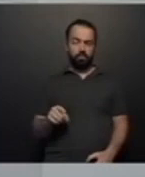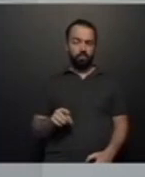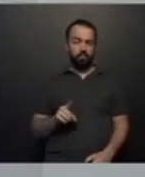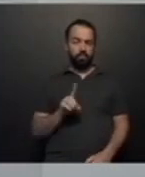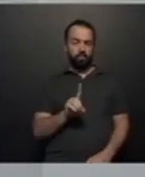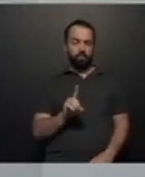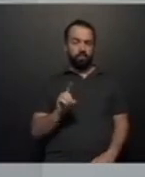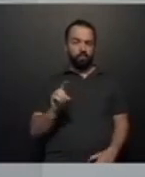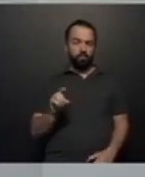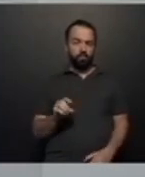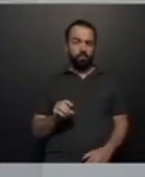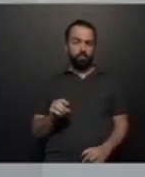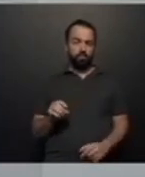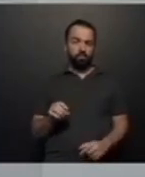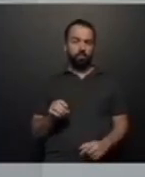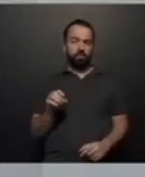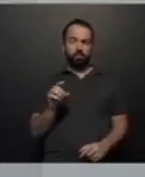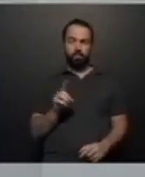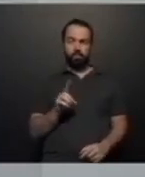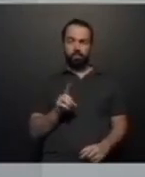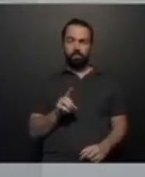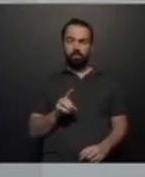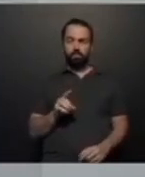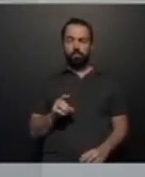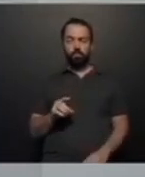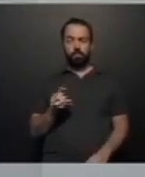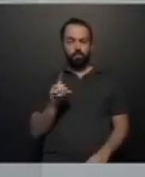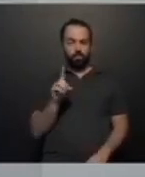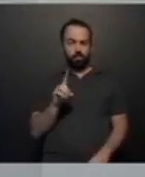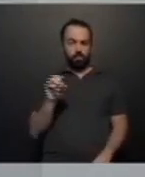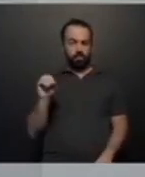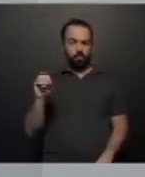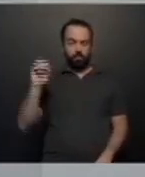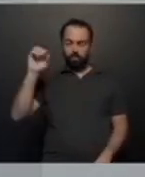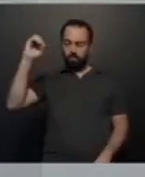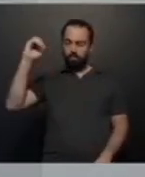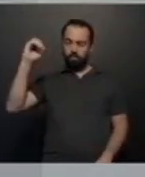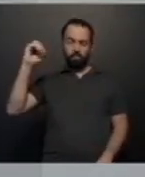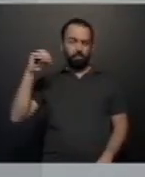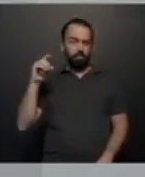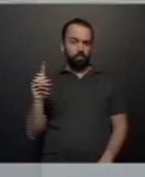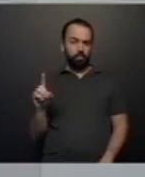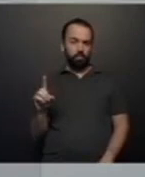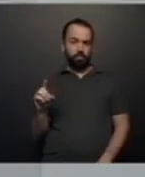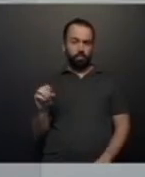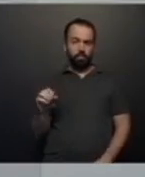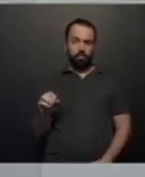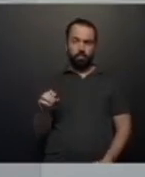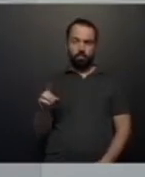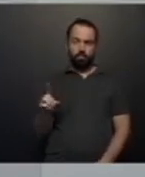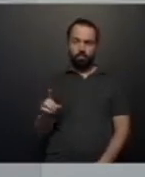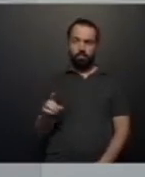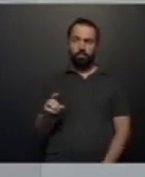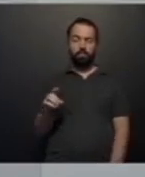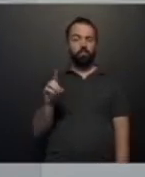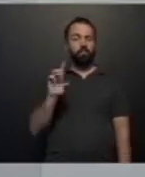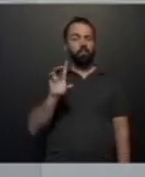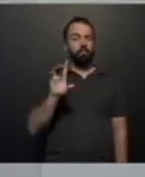Todo número elevado a 1 é ele mesmo. Então, 10 elevado a 1 é 10. 10 elevado a 2 é